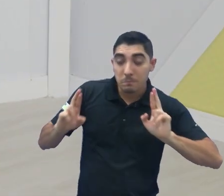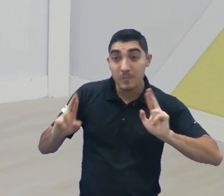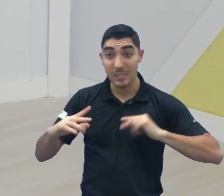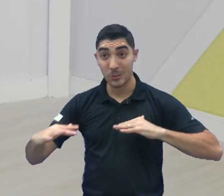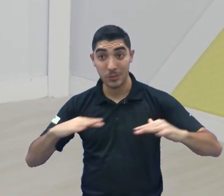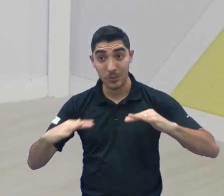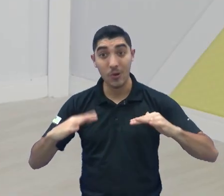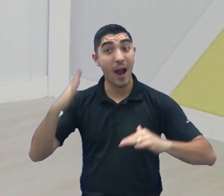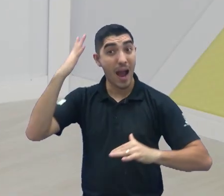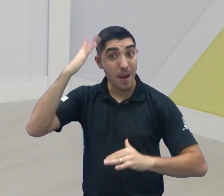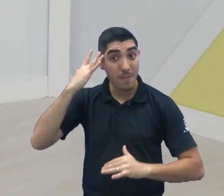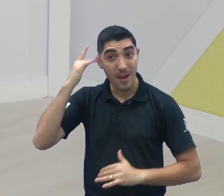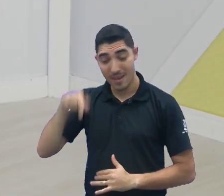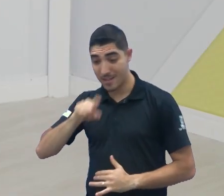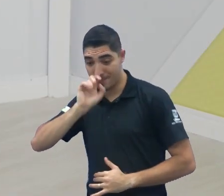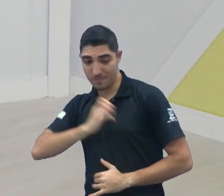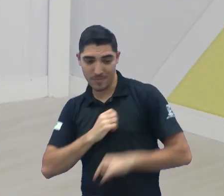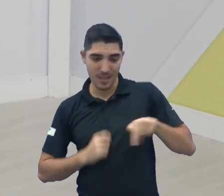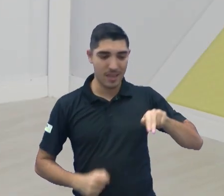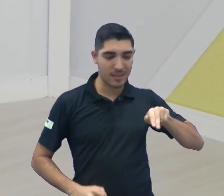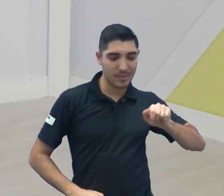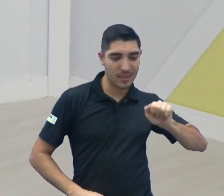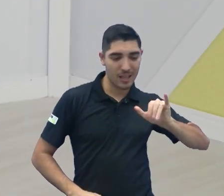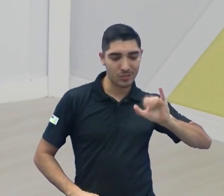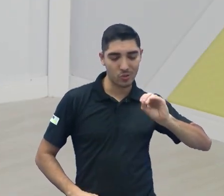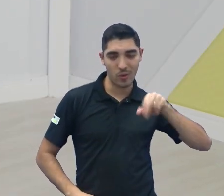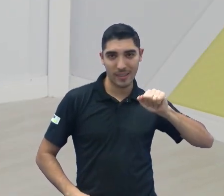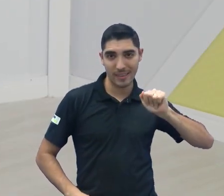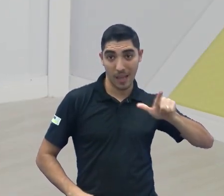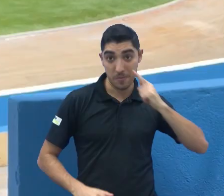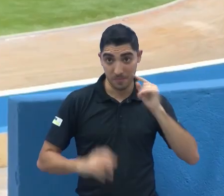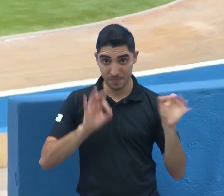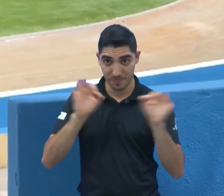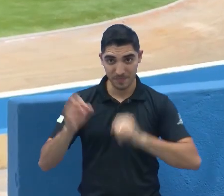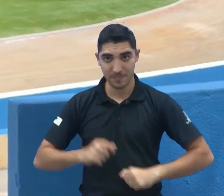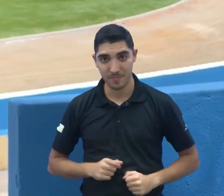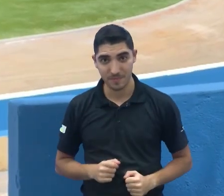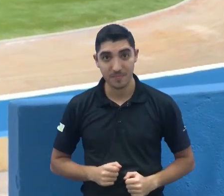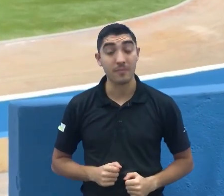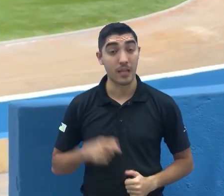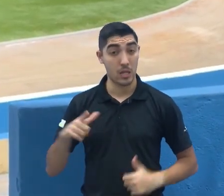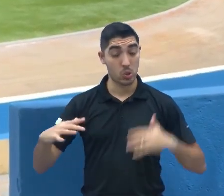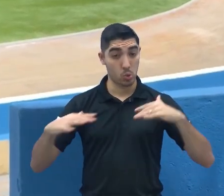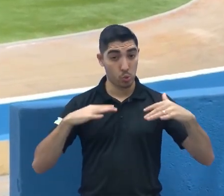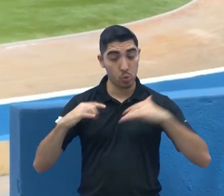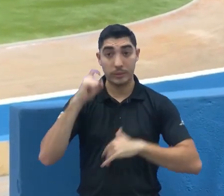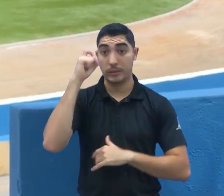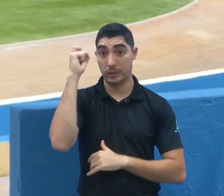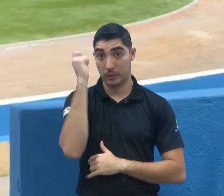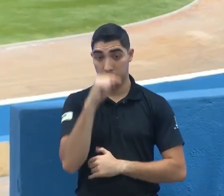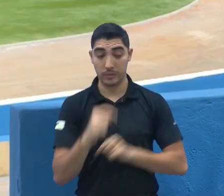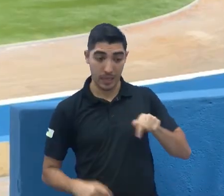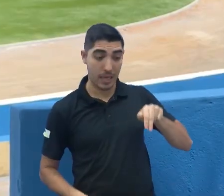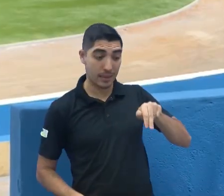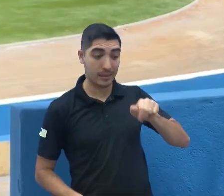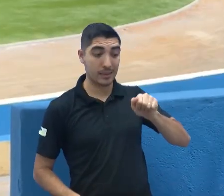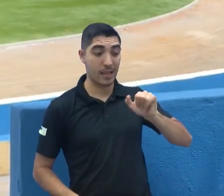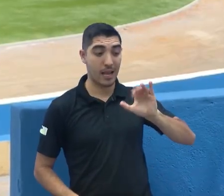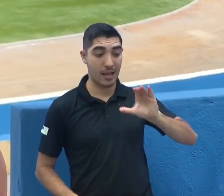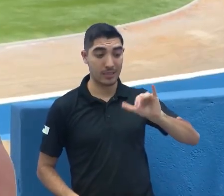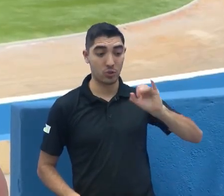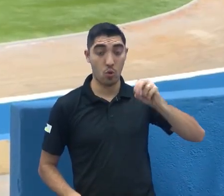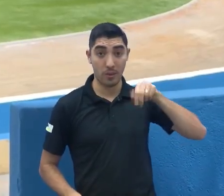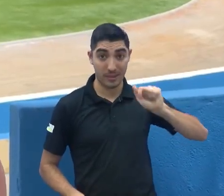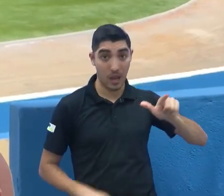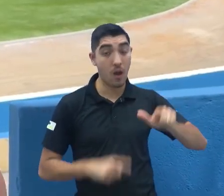Nacional amanhã, lá em Guaratinguetá. Diz aí, Diego Daniel. Será um jogo bem difícil, né? Uma equipe nacional, uma equipe forte fisicamente. Nós